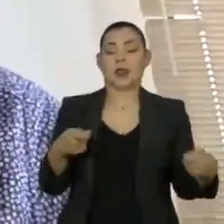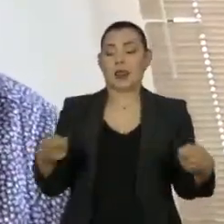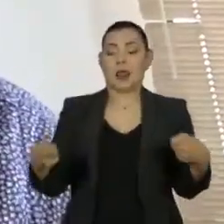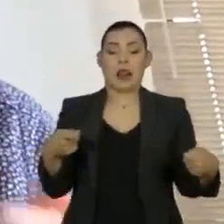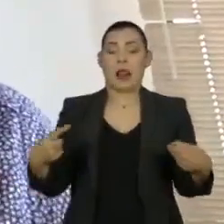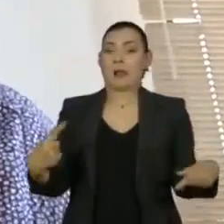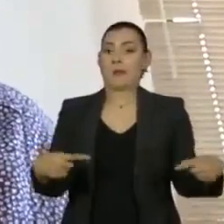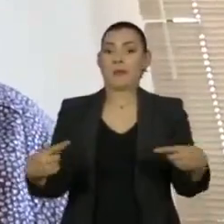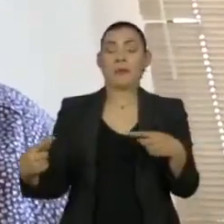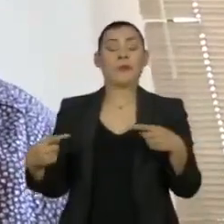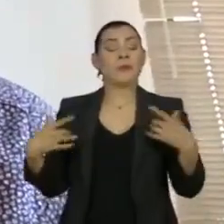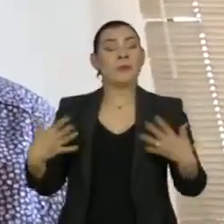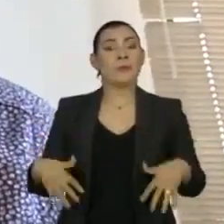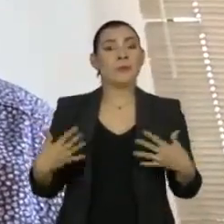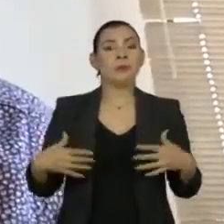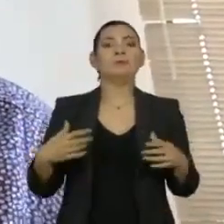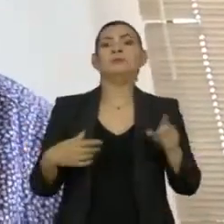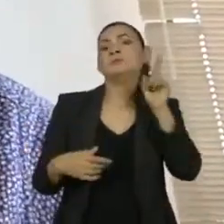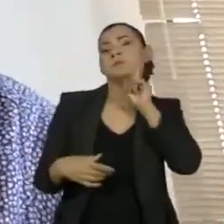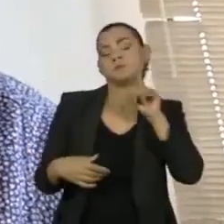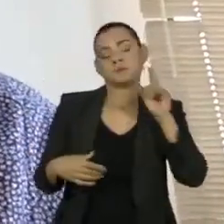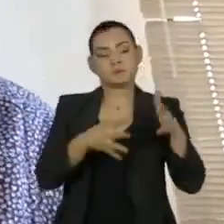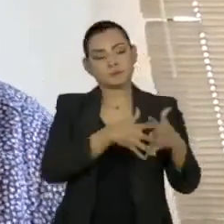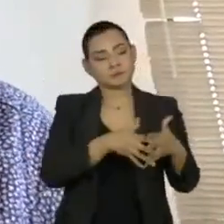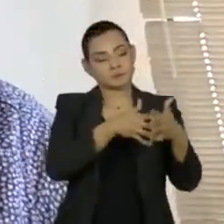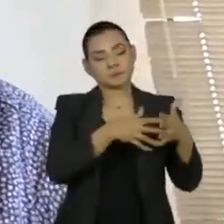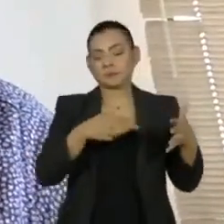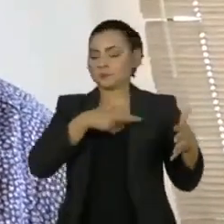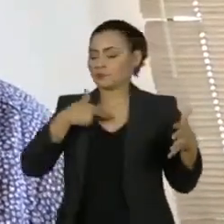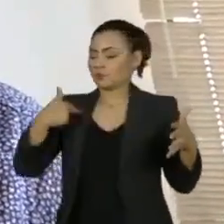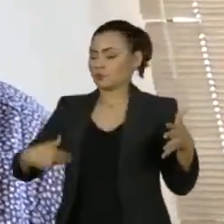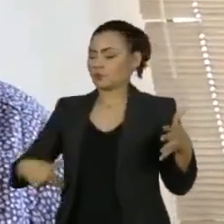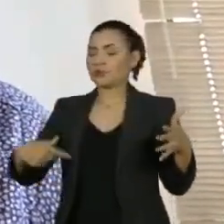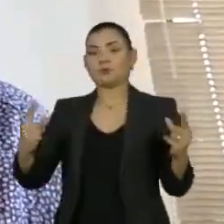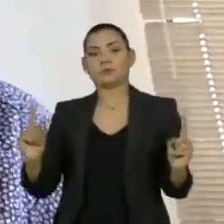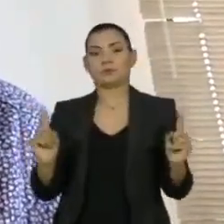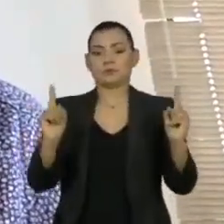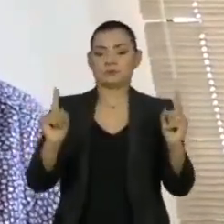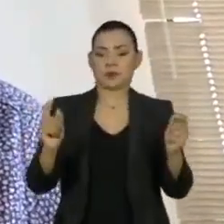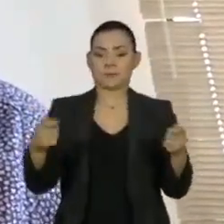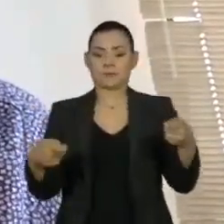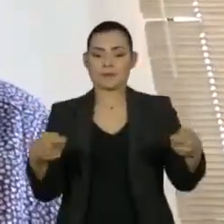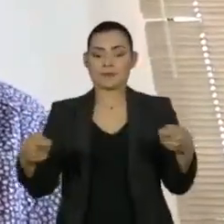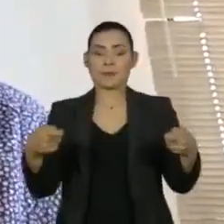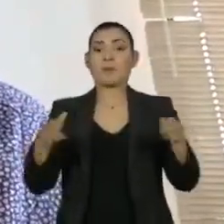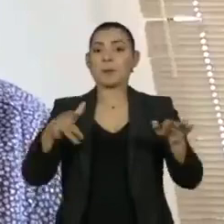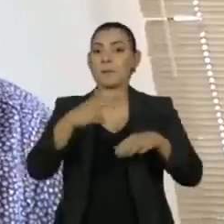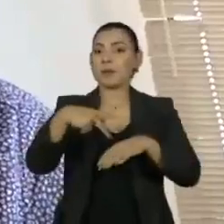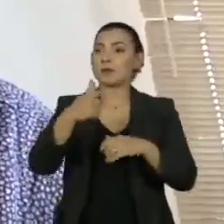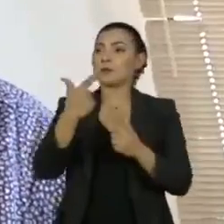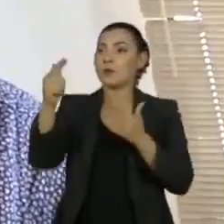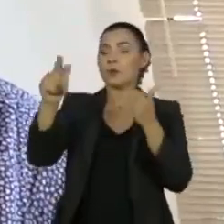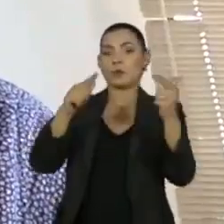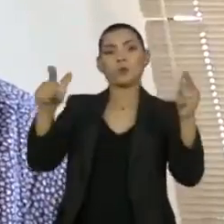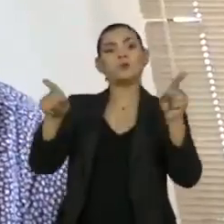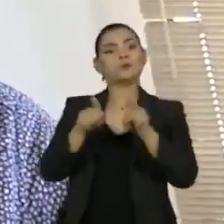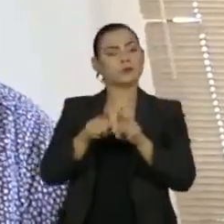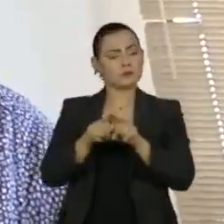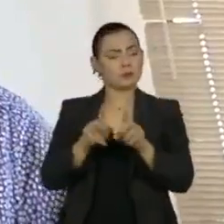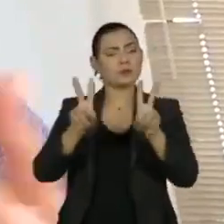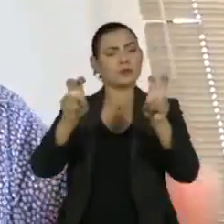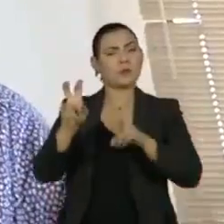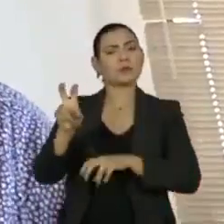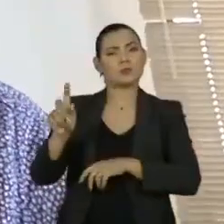dessa disputa Estados Unidos e China. Não devemos nos esquecer que existem outros países com patentes também relacionados a esse